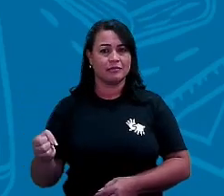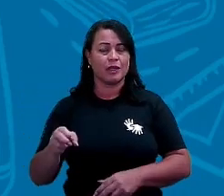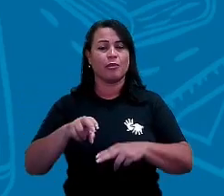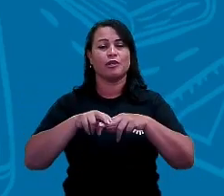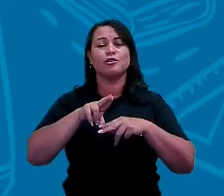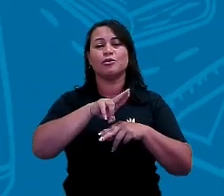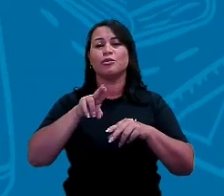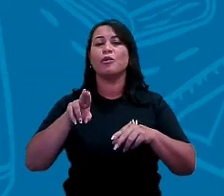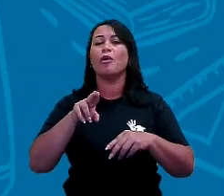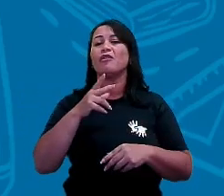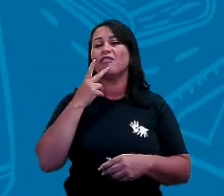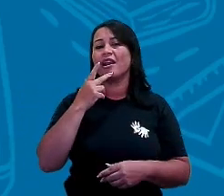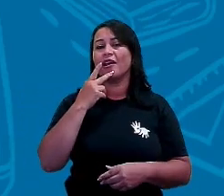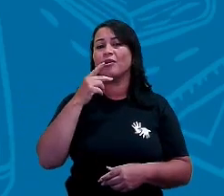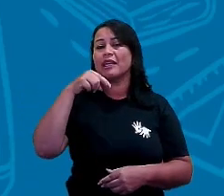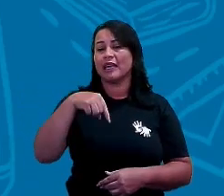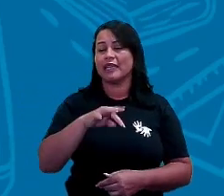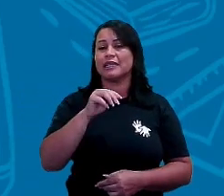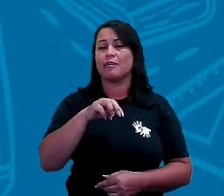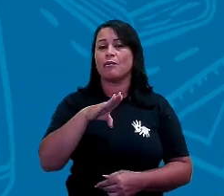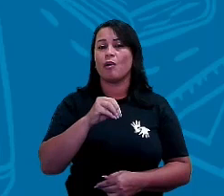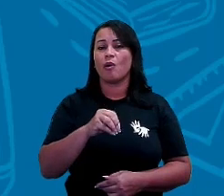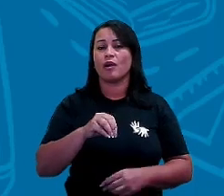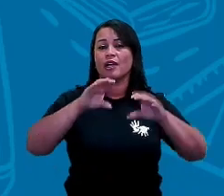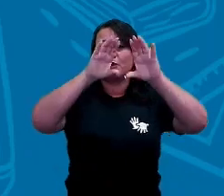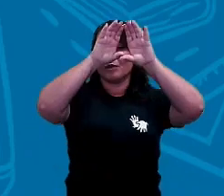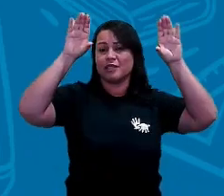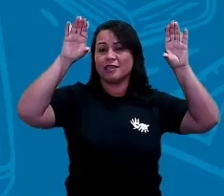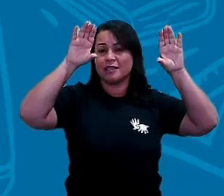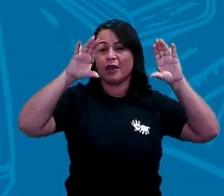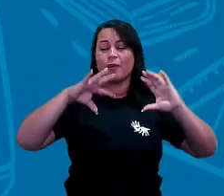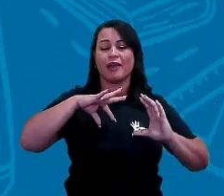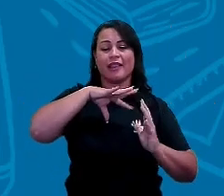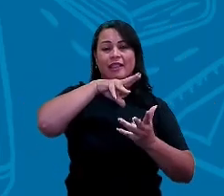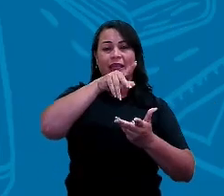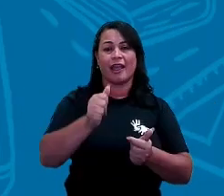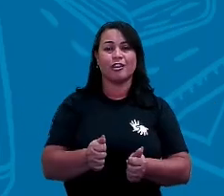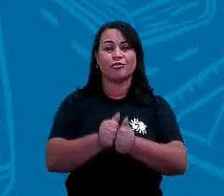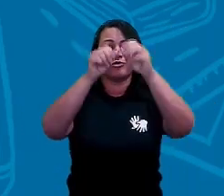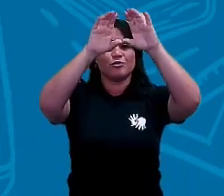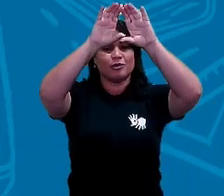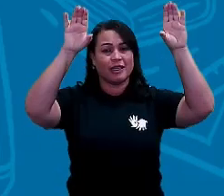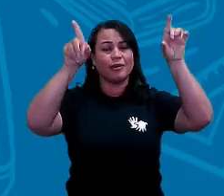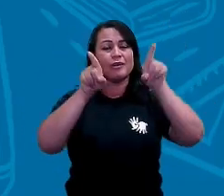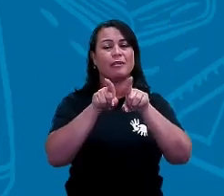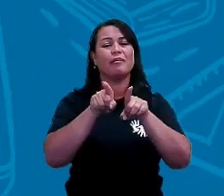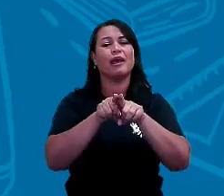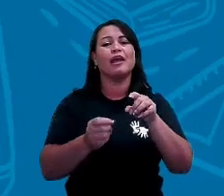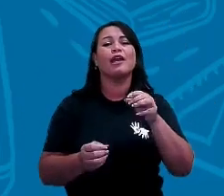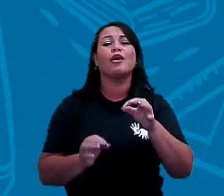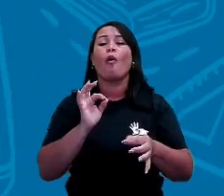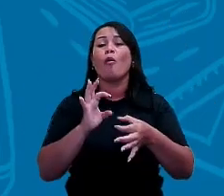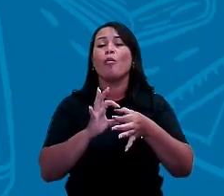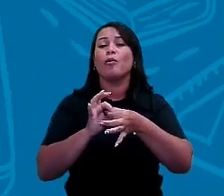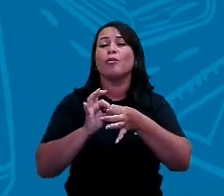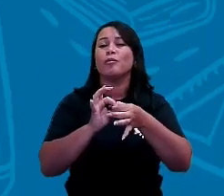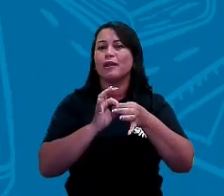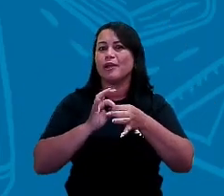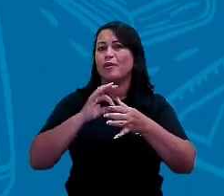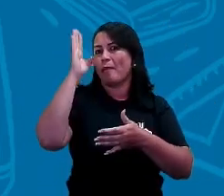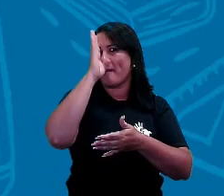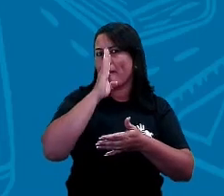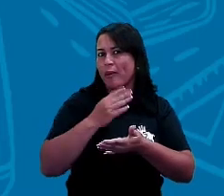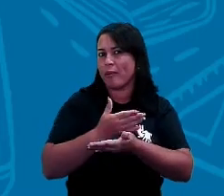em Tabocas o céu e a terra se uniram para gerar o nosso Brasil. Gente, você consegue entender